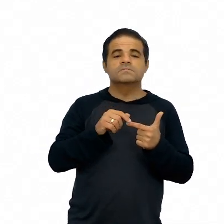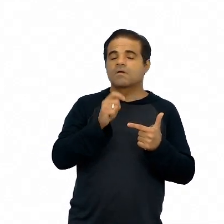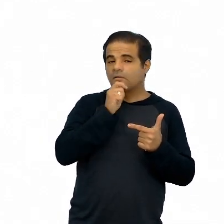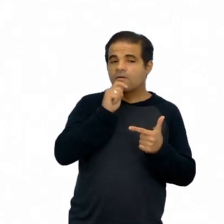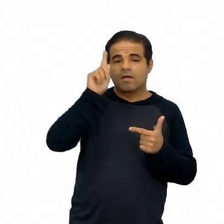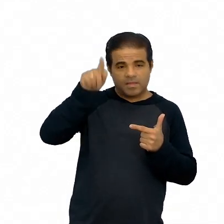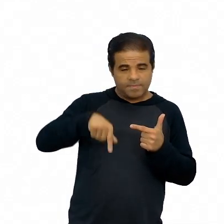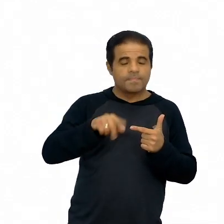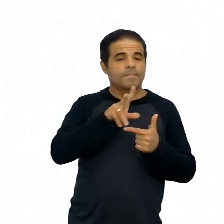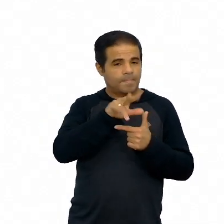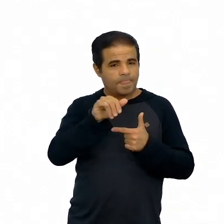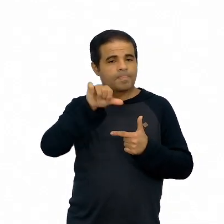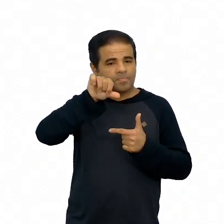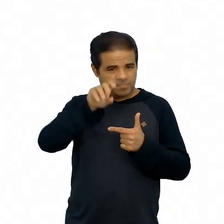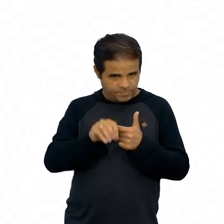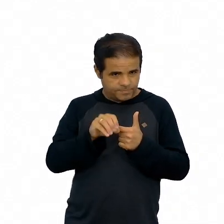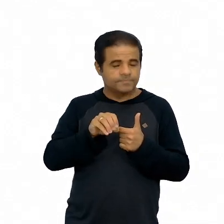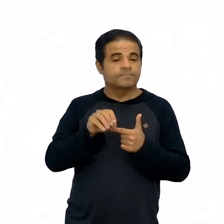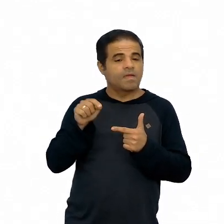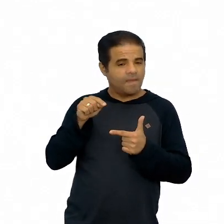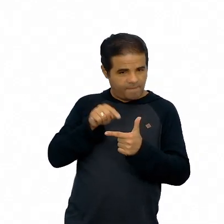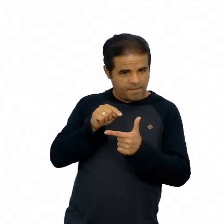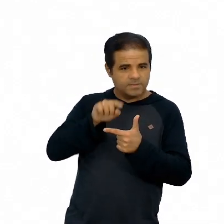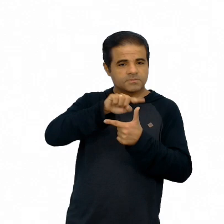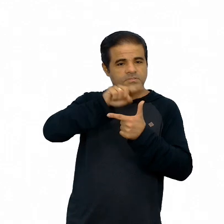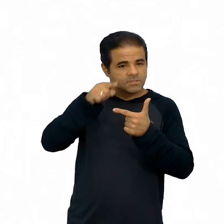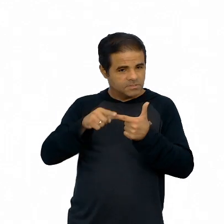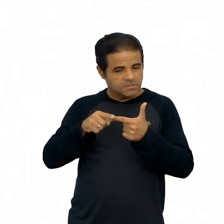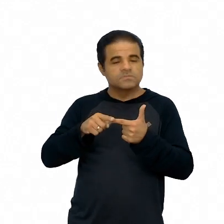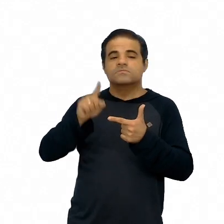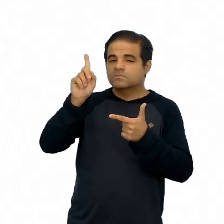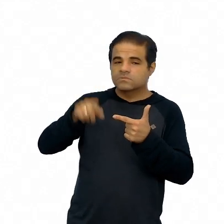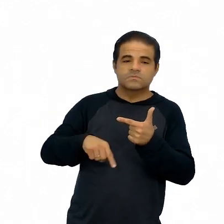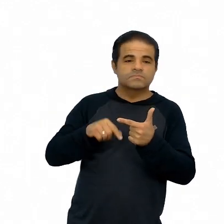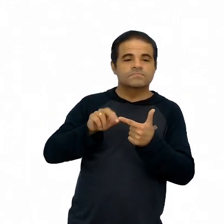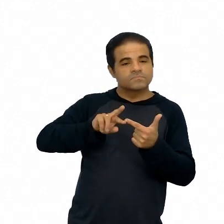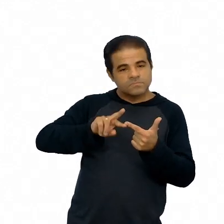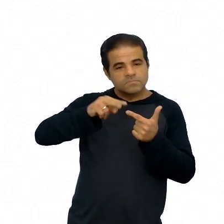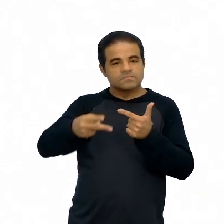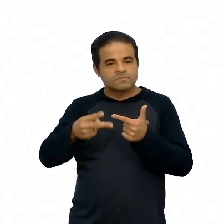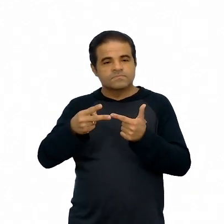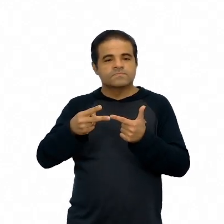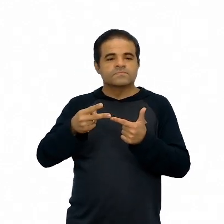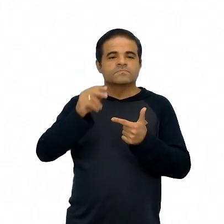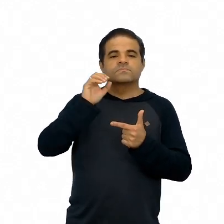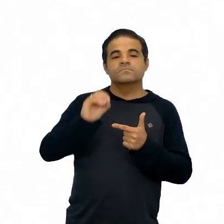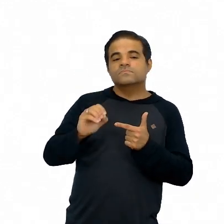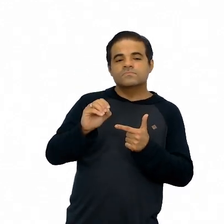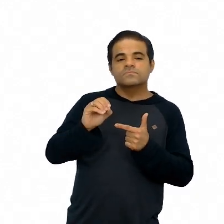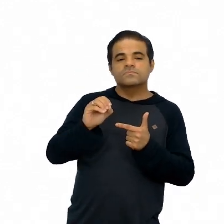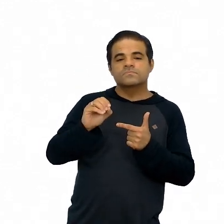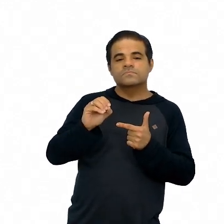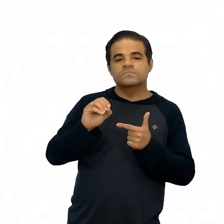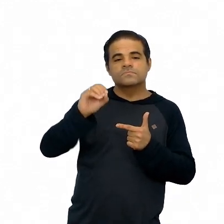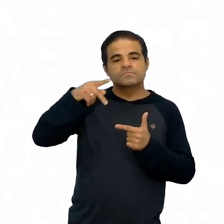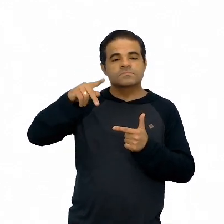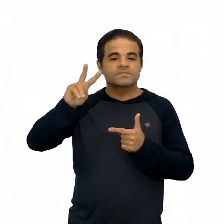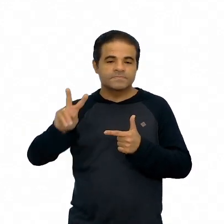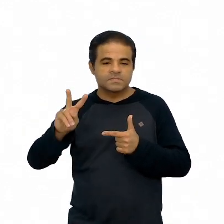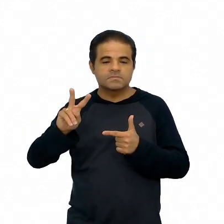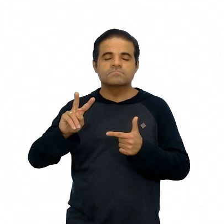questão, ele vale 90, eu sei que este ângulo aqui embaixo, ele é oposto pelo vértice, não é isso? Ele é um OPV. Se ele é um